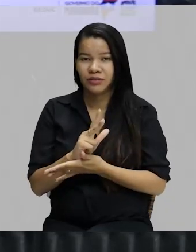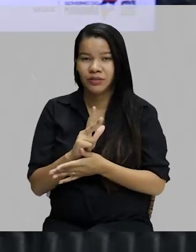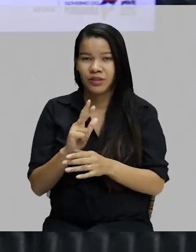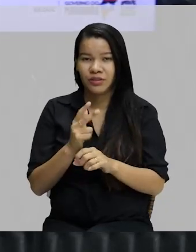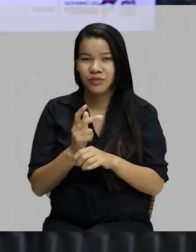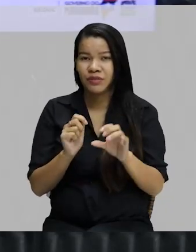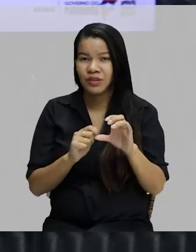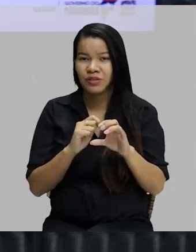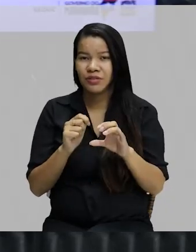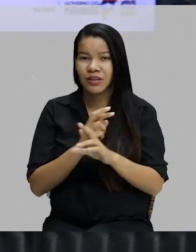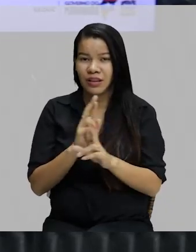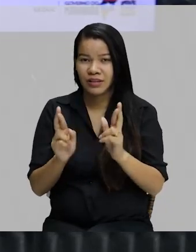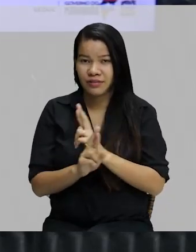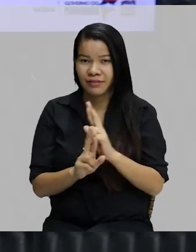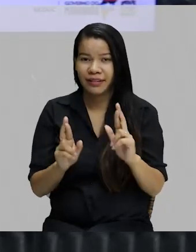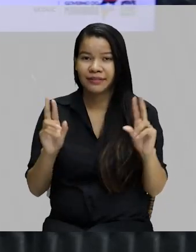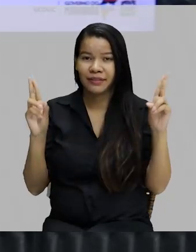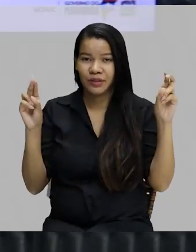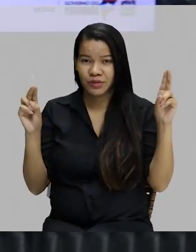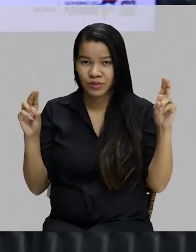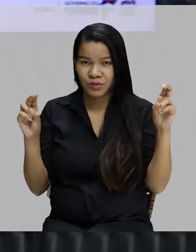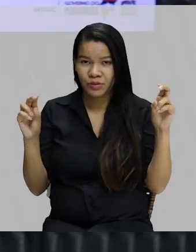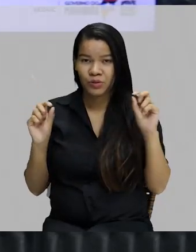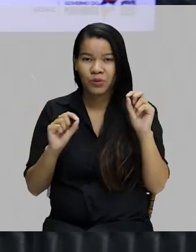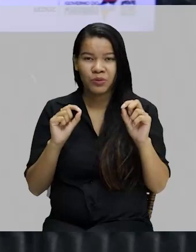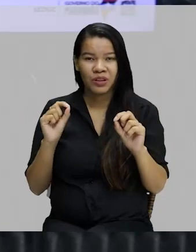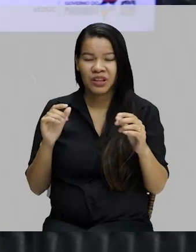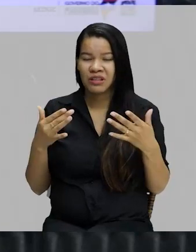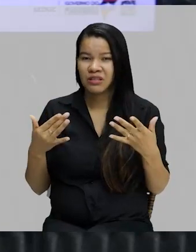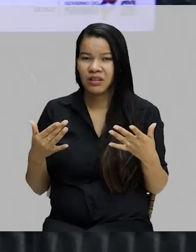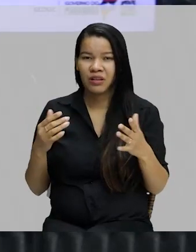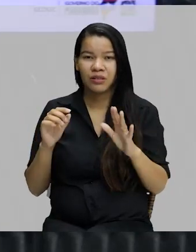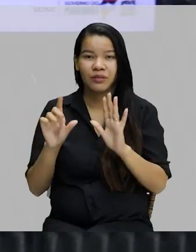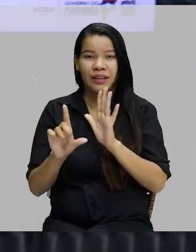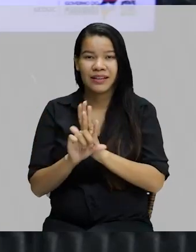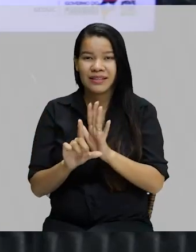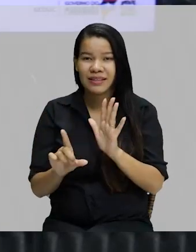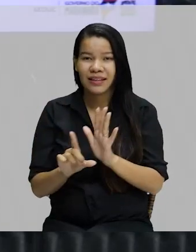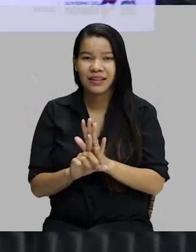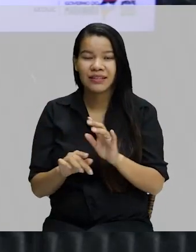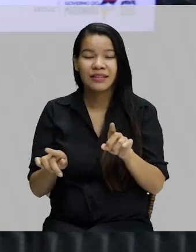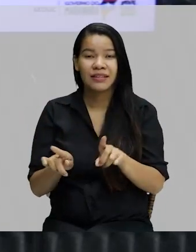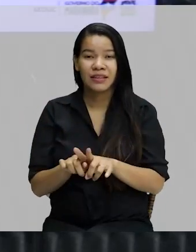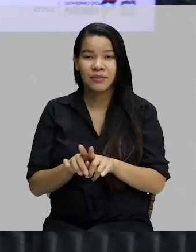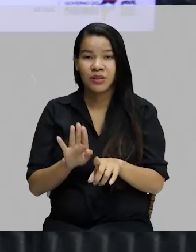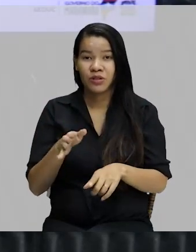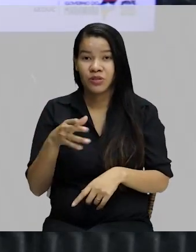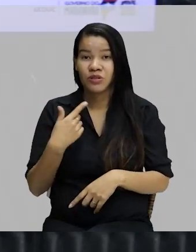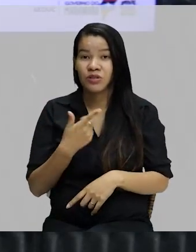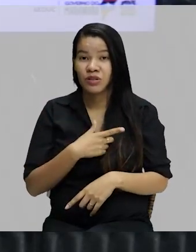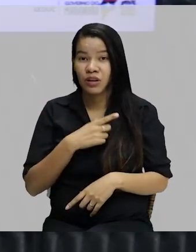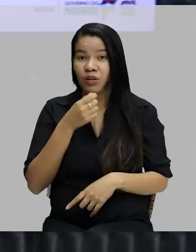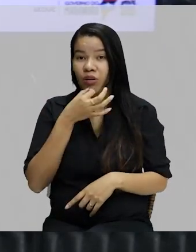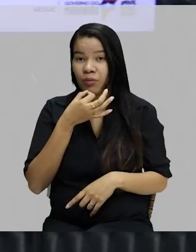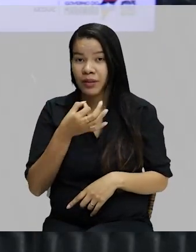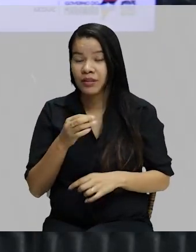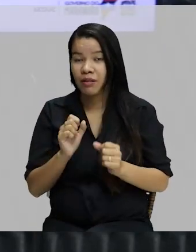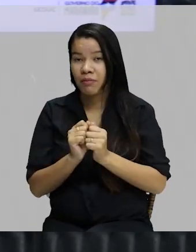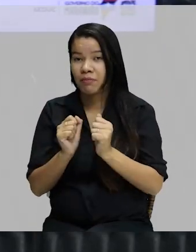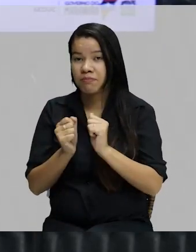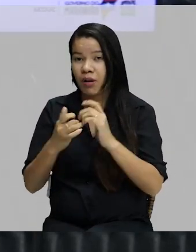as leis da radioatividade. Já comentamos sobre a bomba nuclear, o princípio que rege,